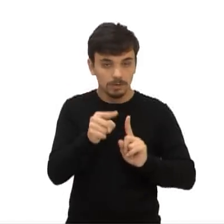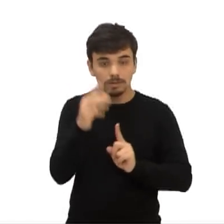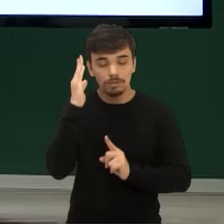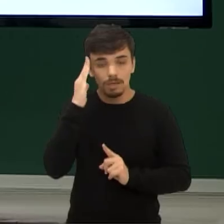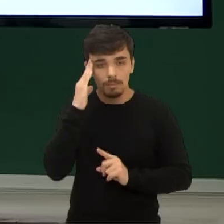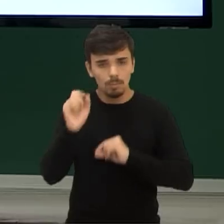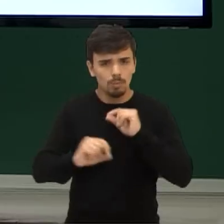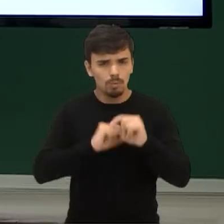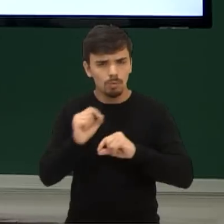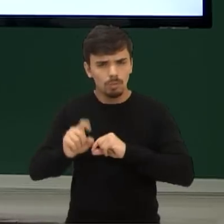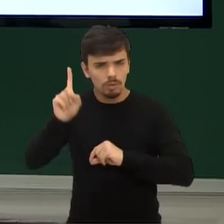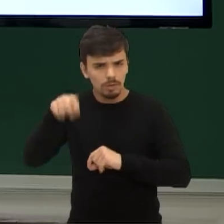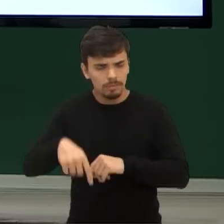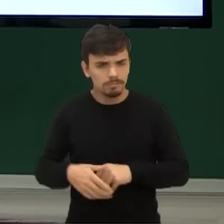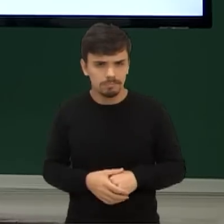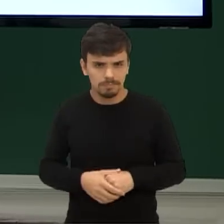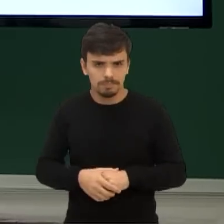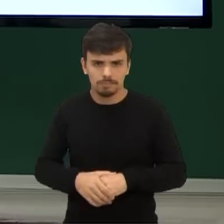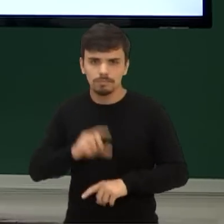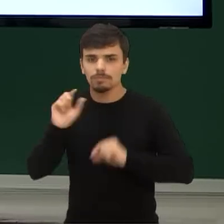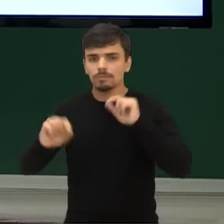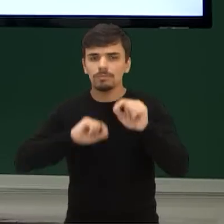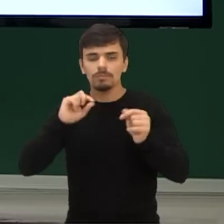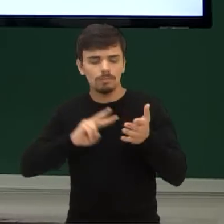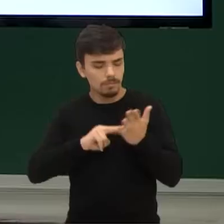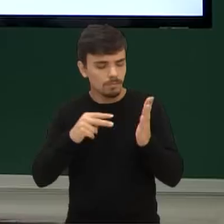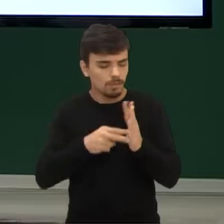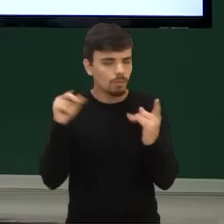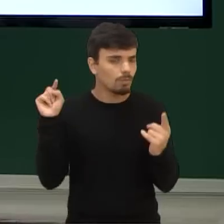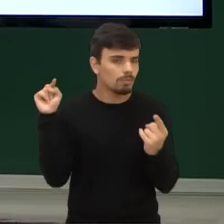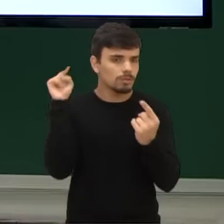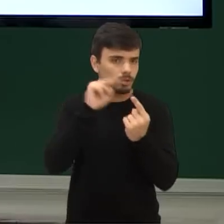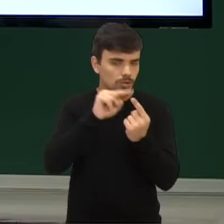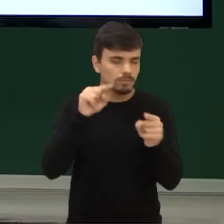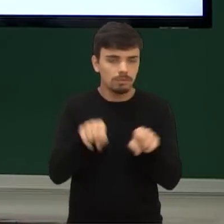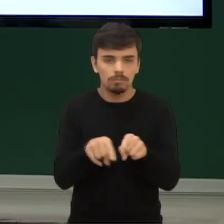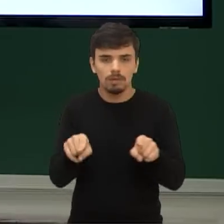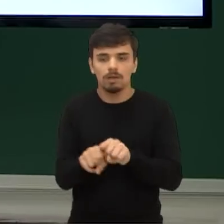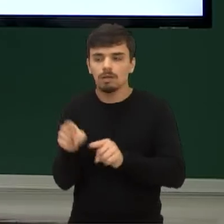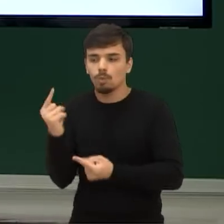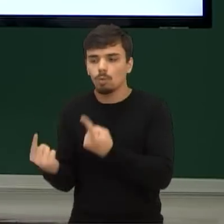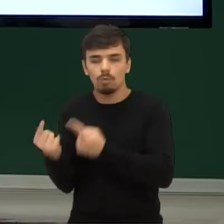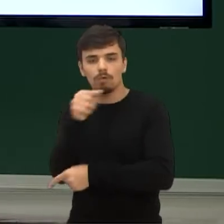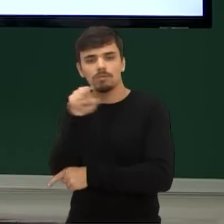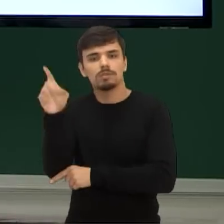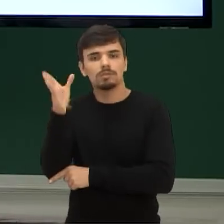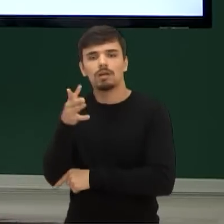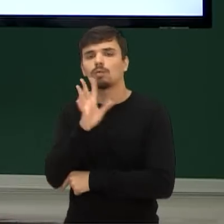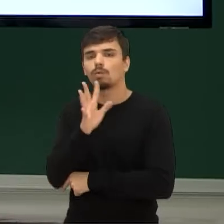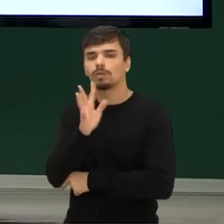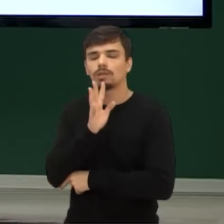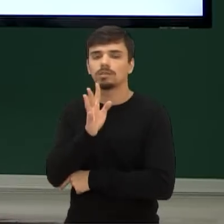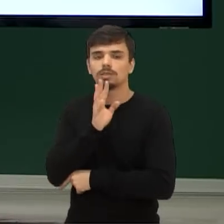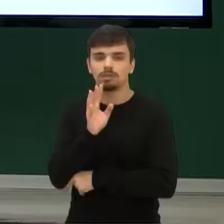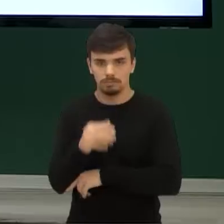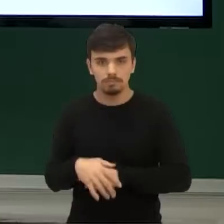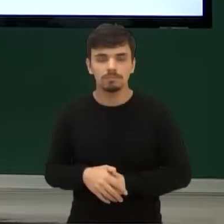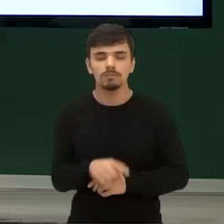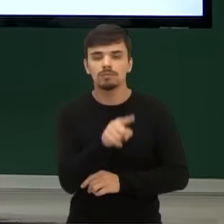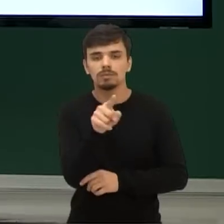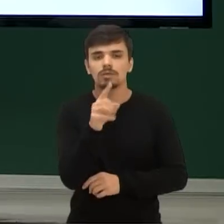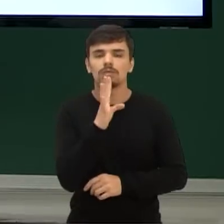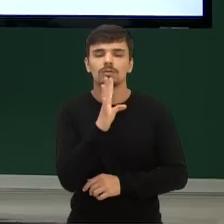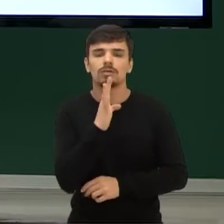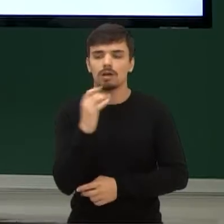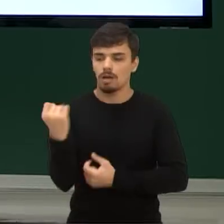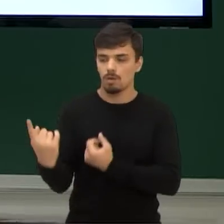afinal, o que são eles? Para que eles servem? Quais que você já ouviu falar, que você conhece? Você já ouviu